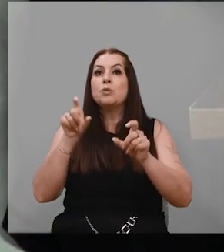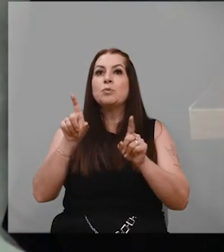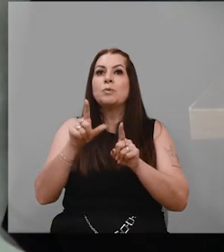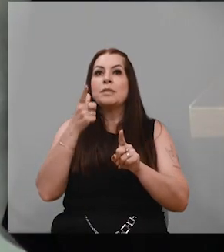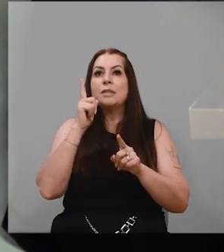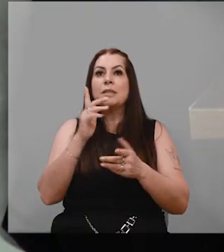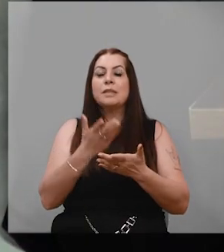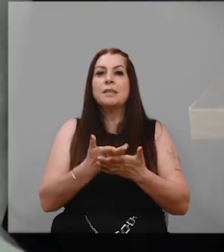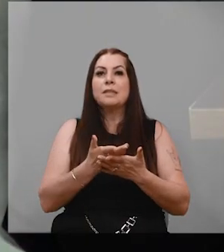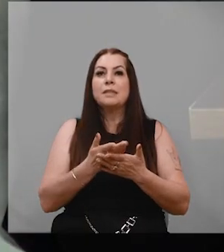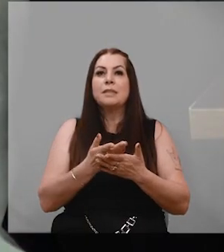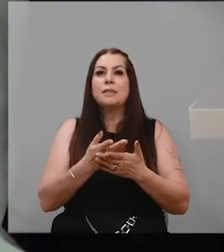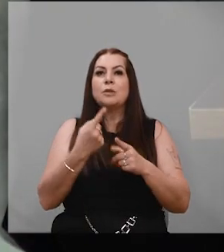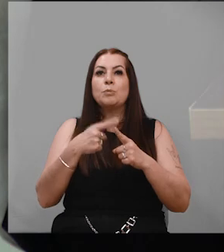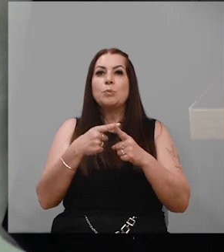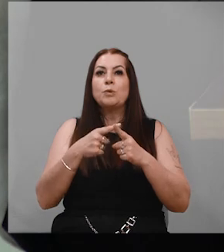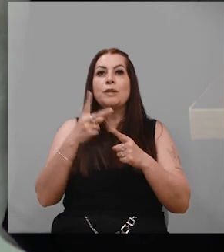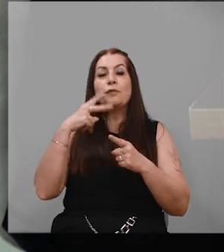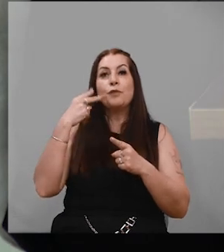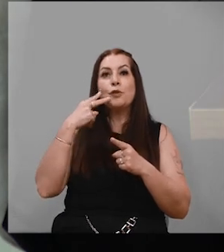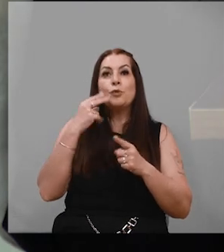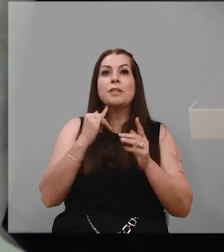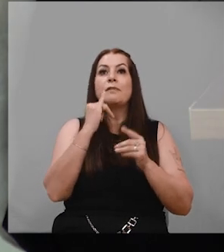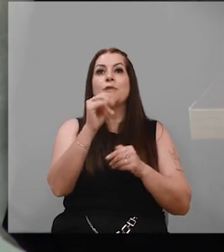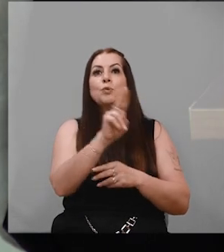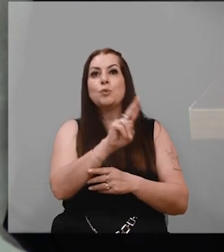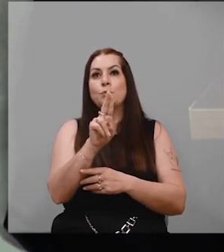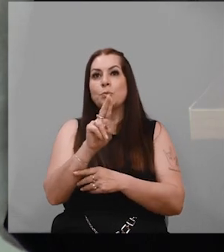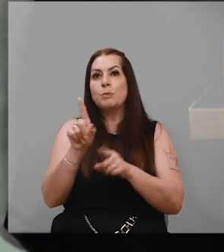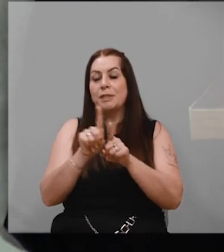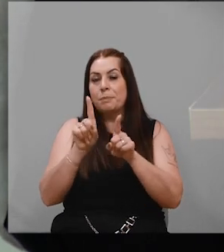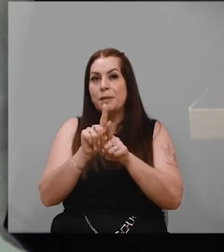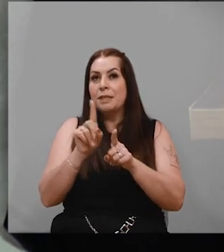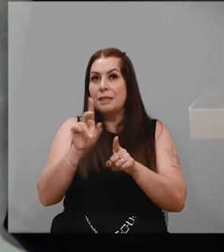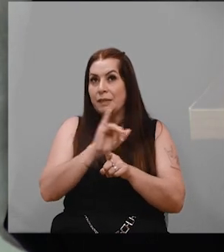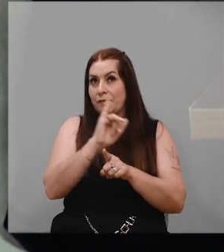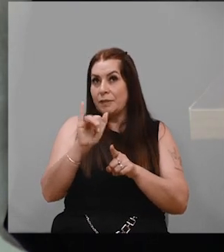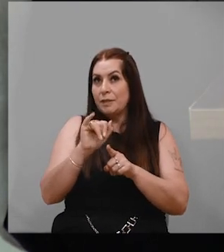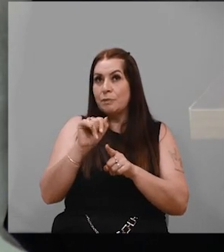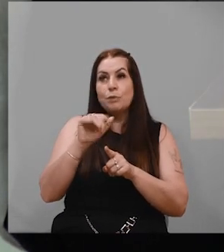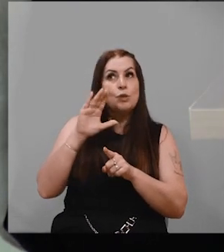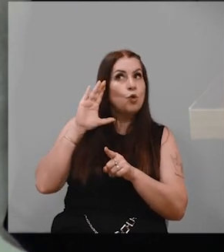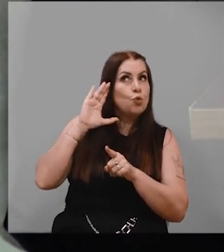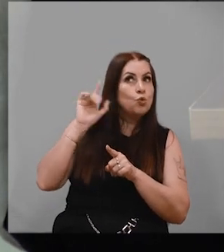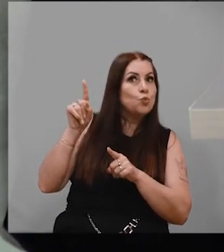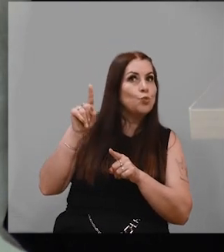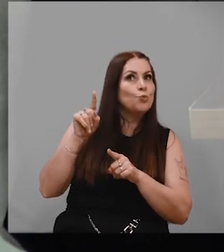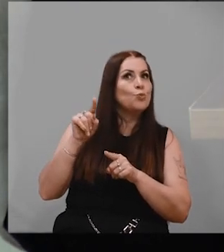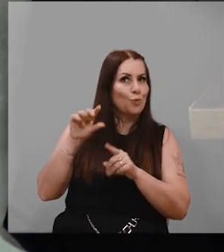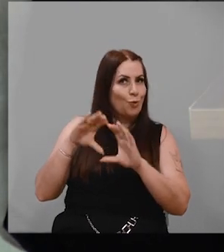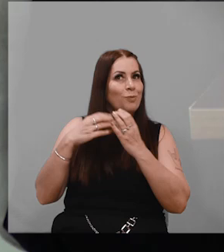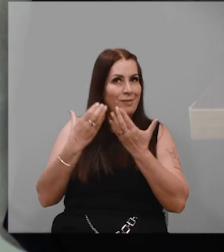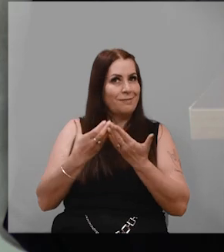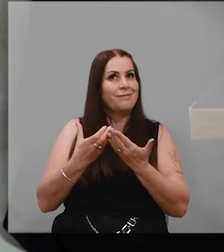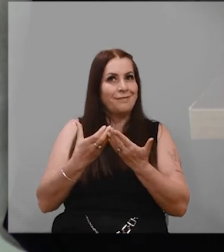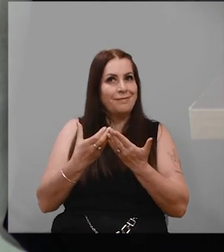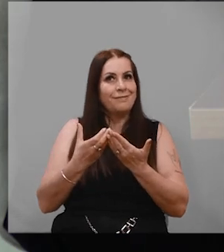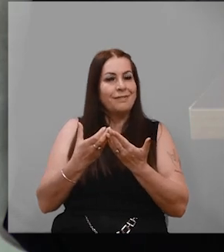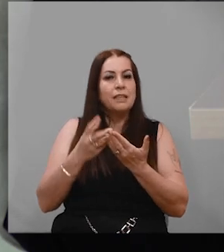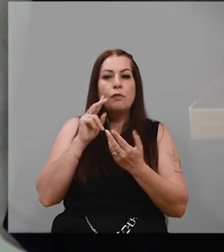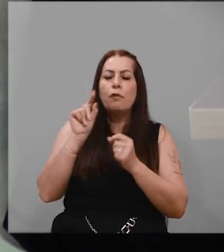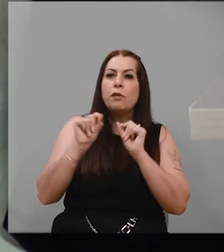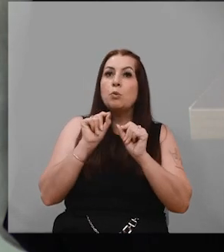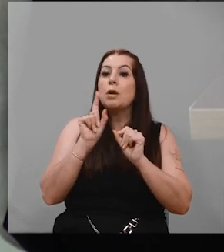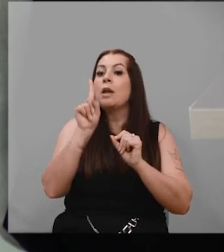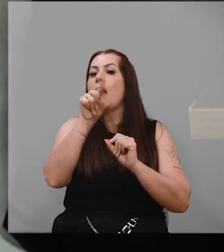recebem por causa dos vereadores que indicam, mas os vereadores também indicam porque eles escutam a comunidade, né? E aí eles vão